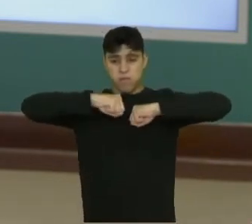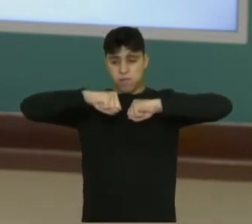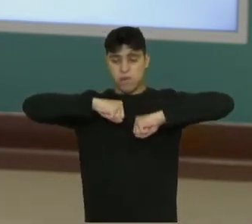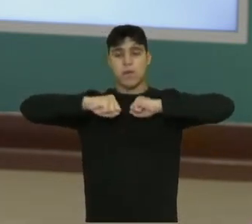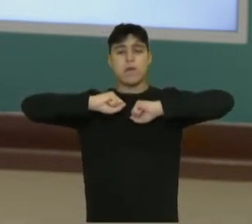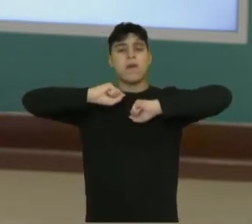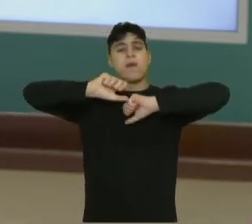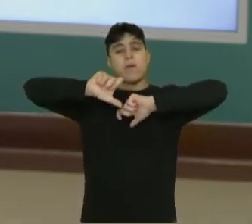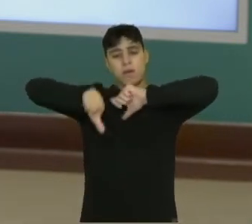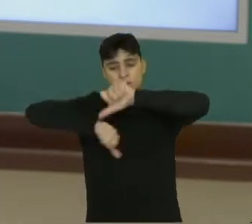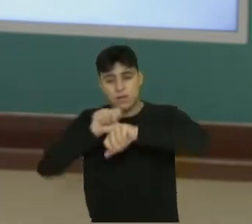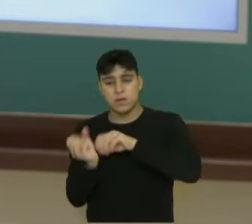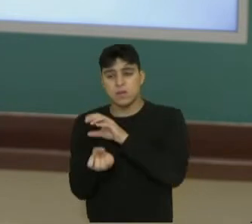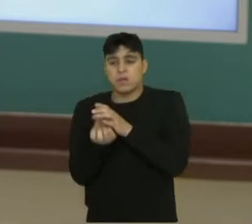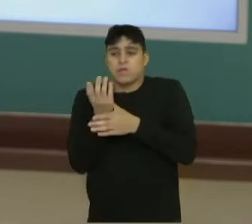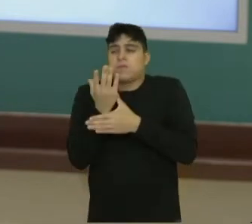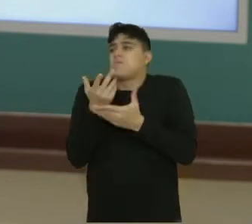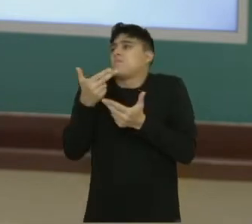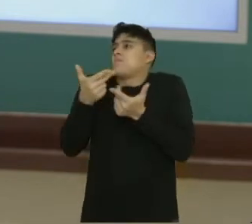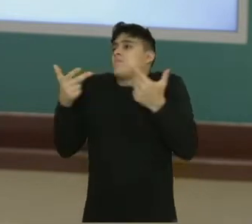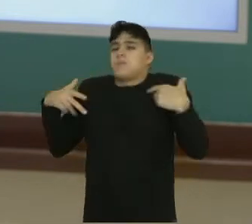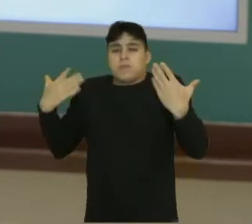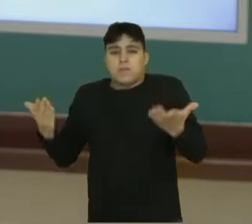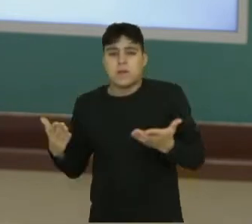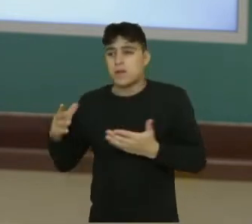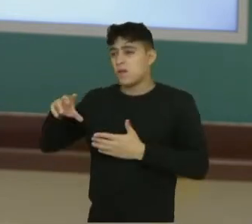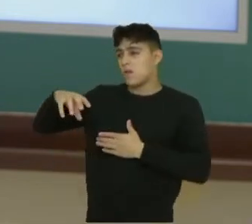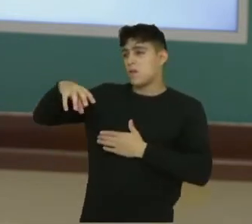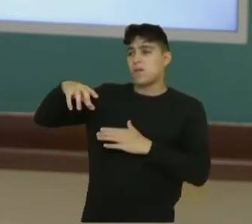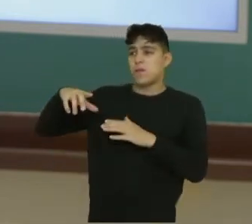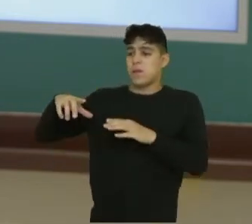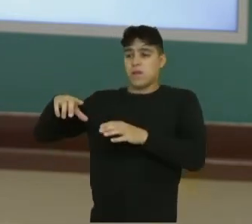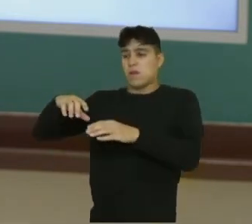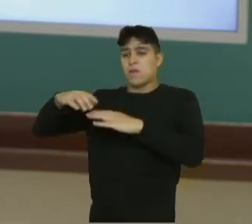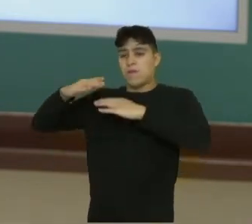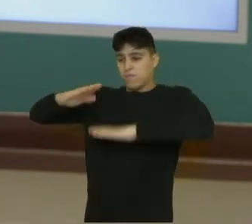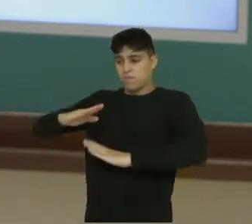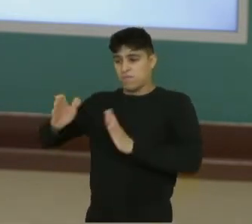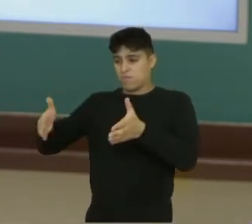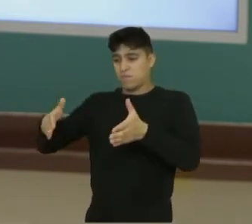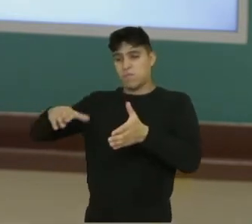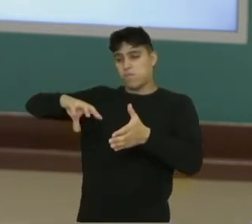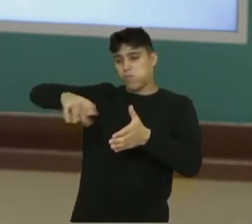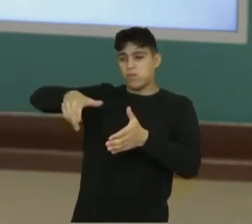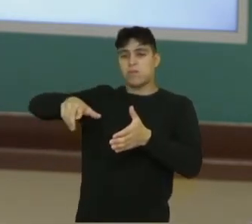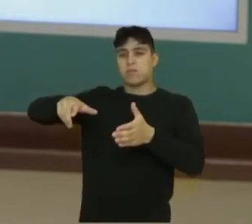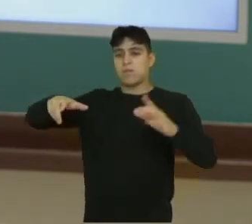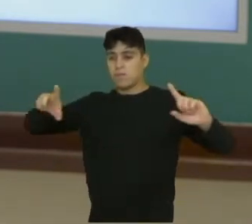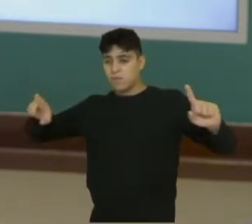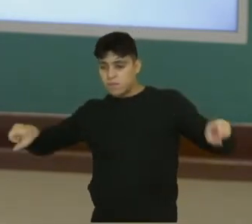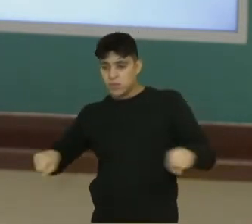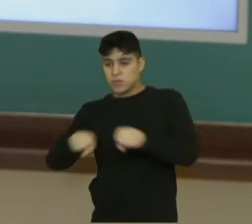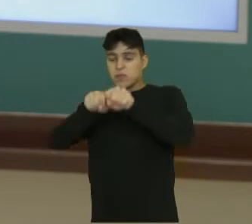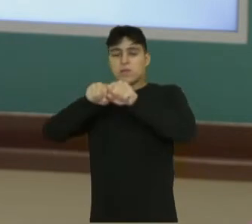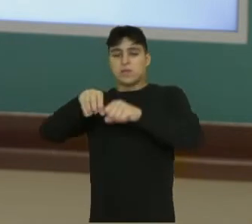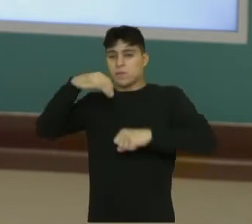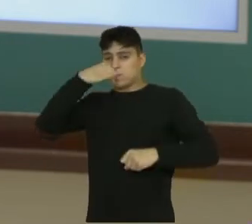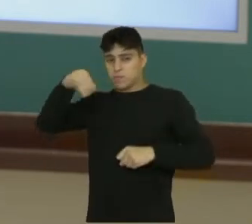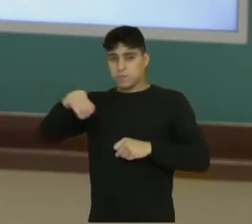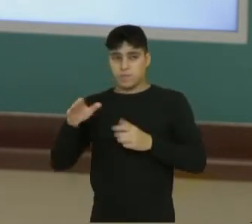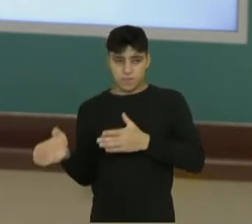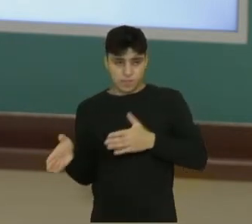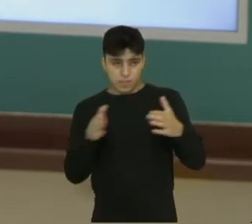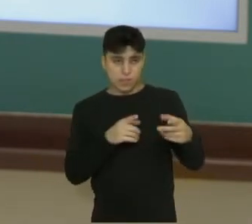eu posso transformar nela o que eu quiser, por exemplo, ligando um gerador. Você tem, por exemplo, as energias utilizadas para as